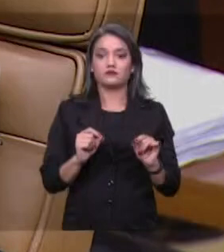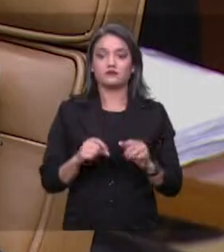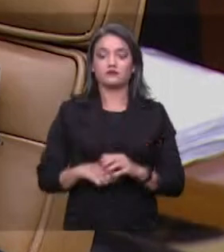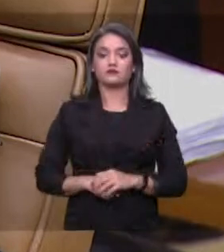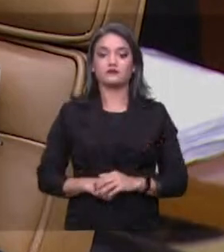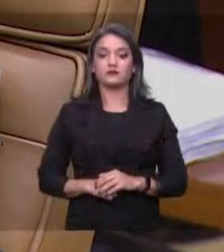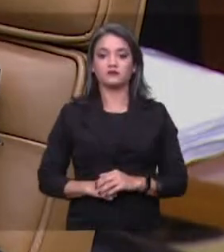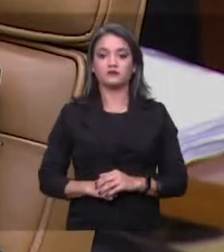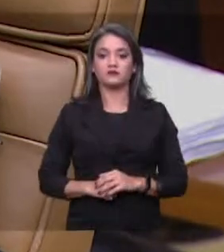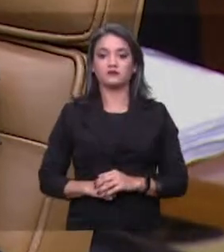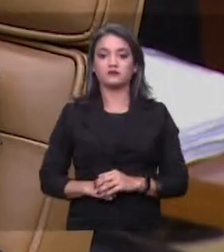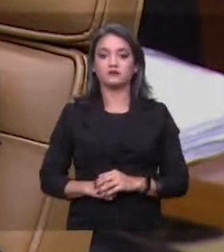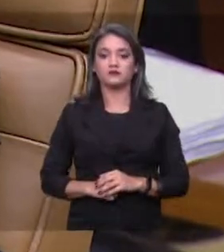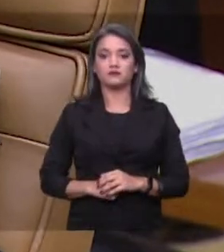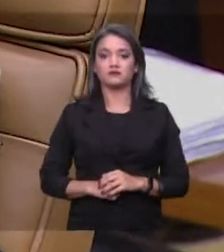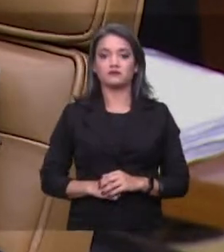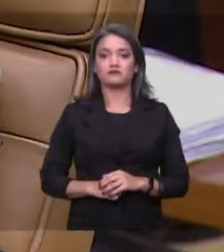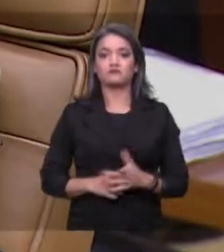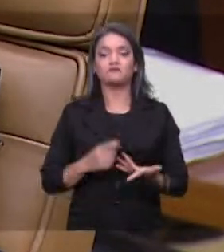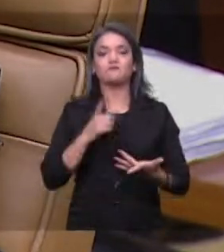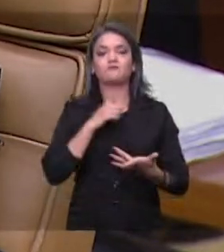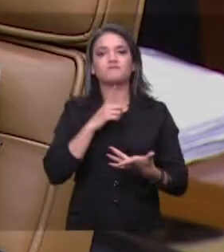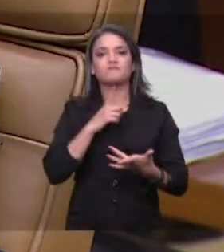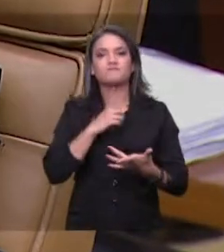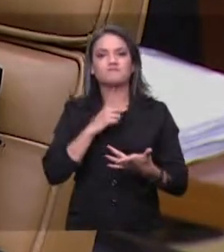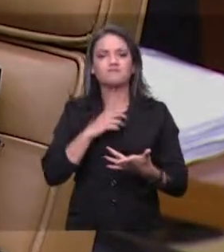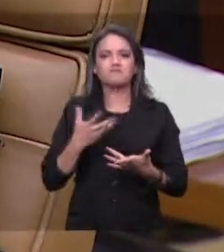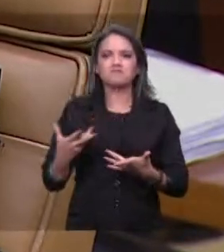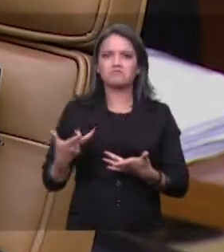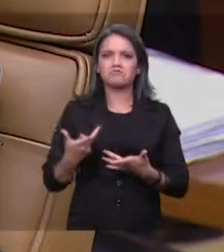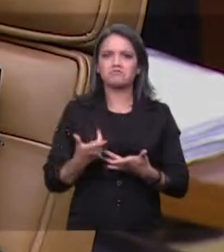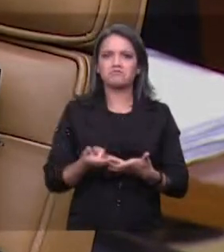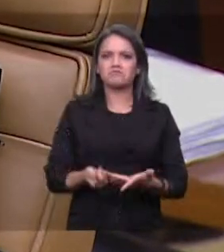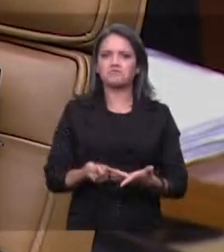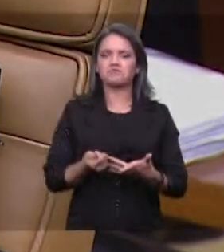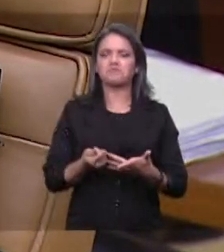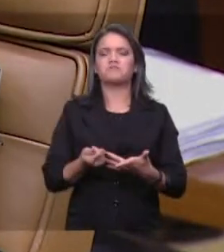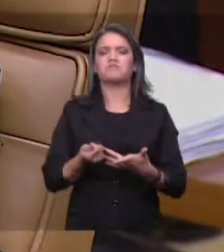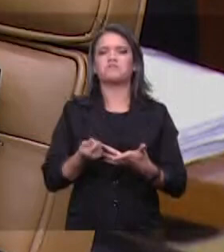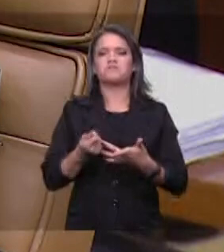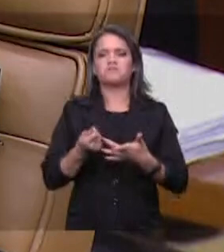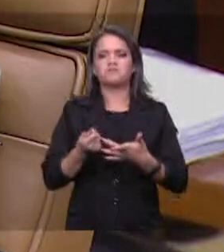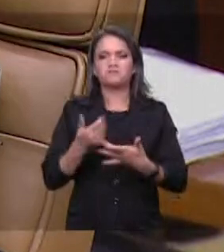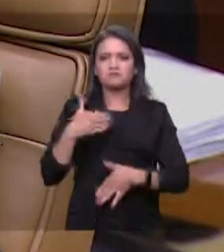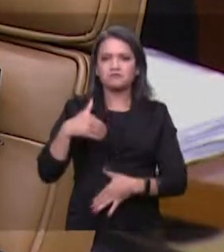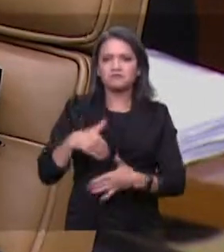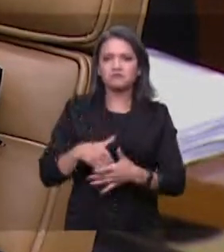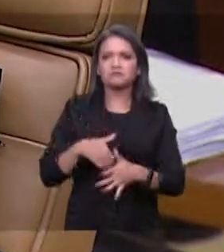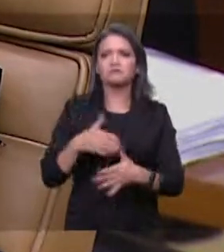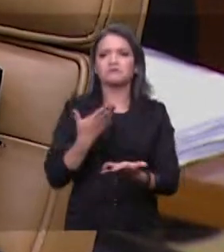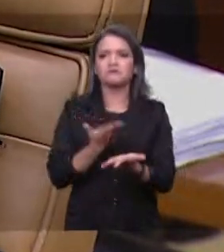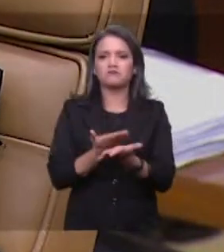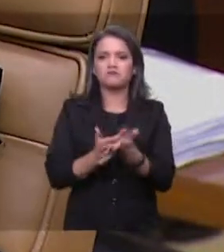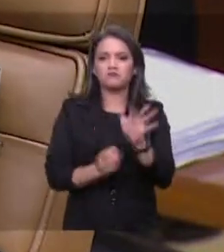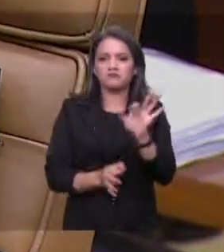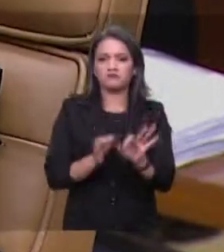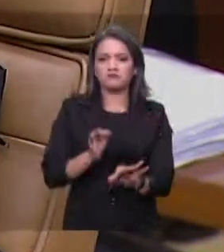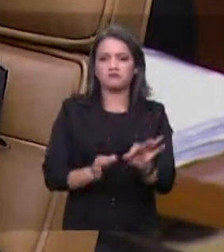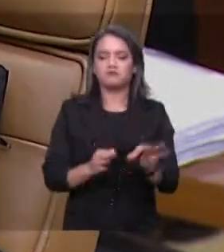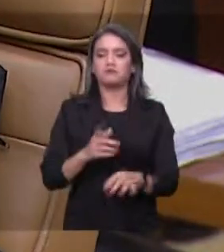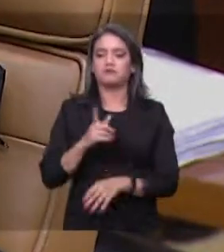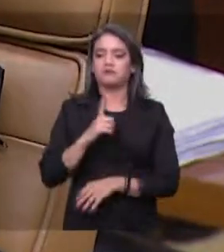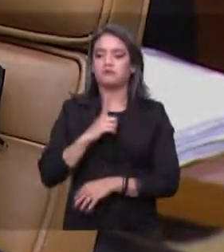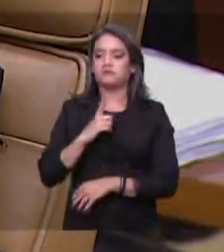sua jurisdição, tendo em vista que eu e sua excelência tivemos a